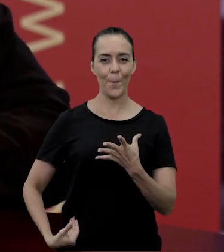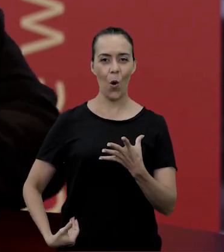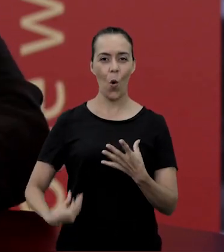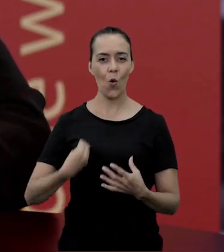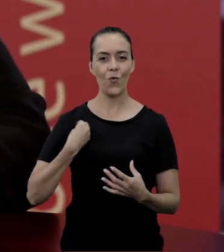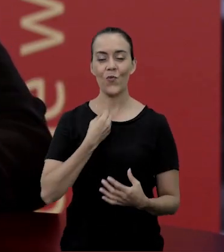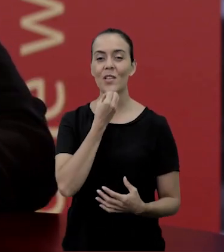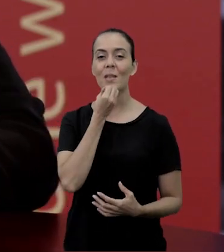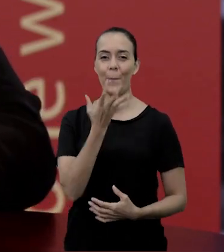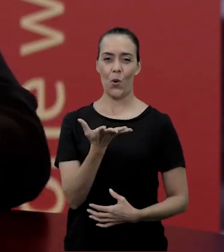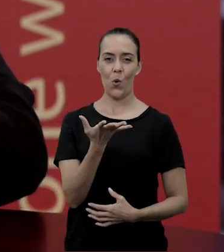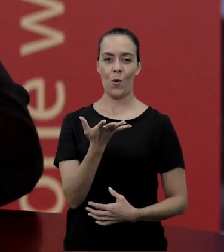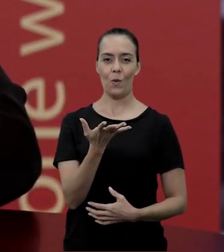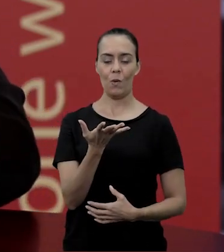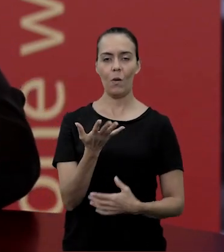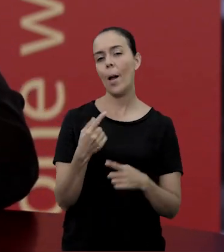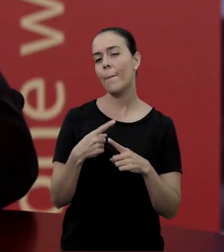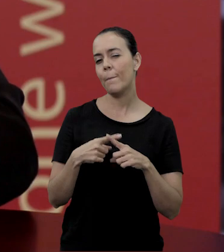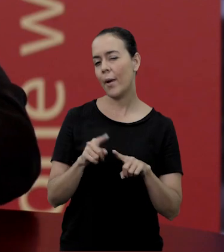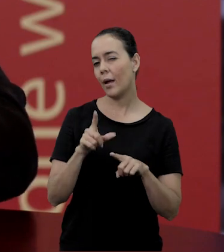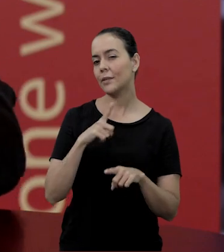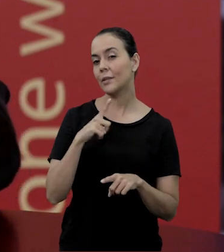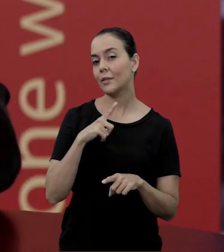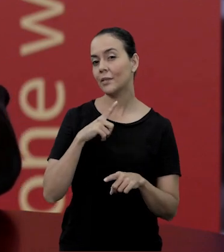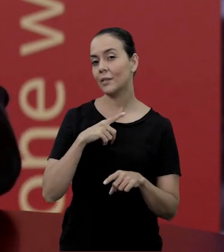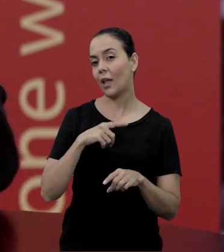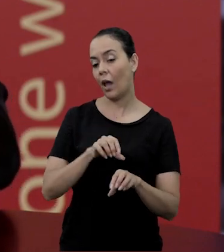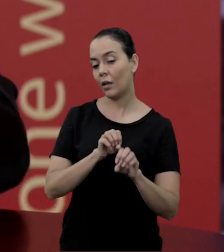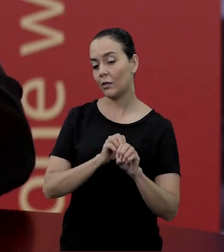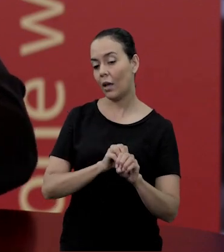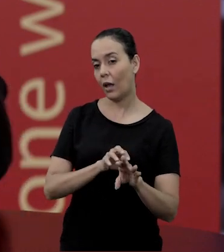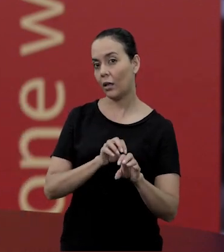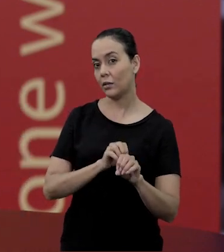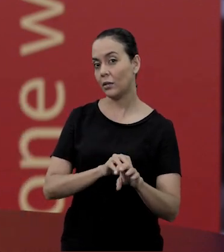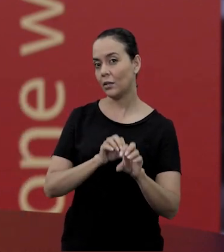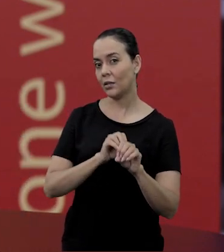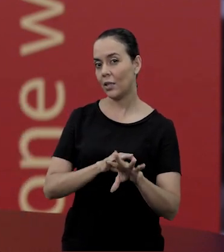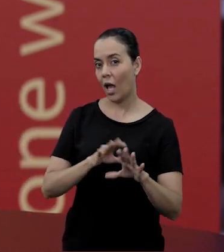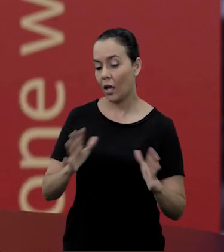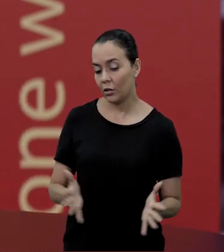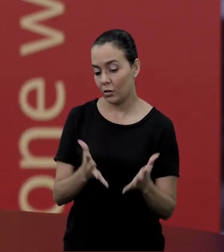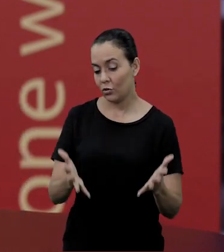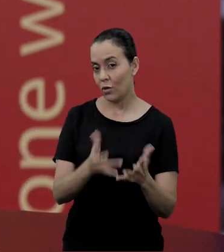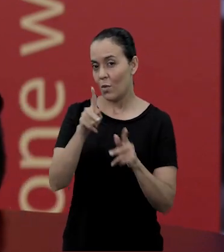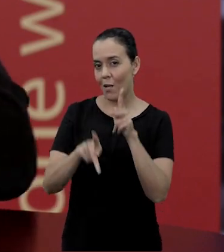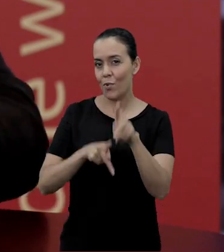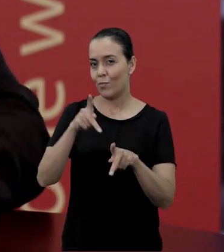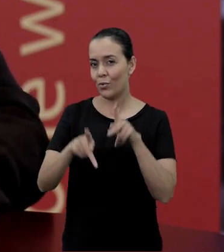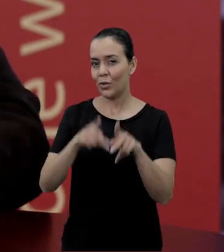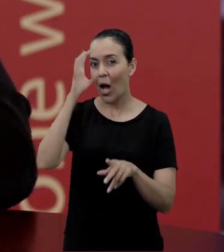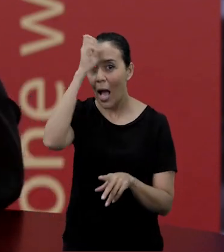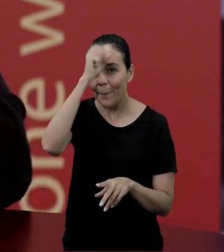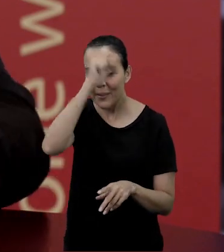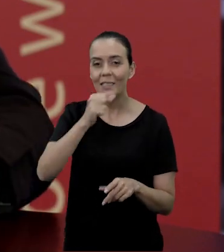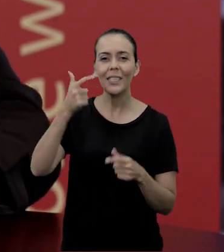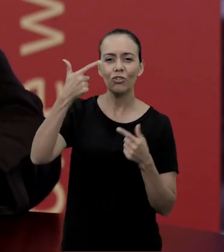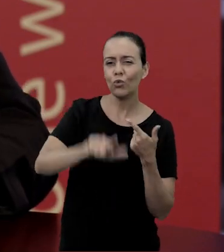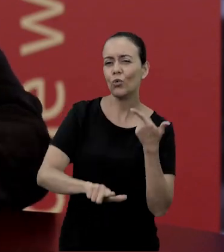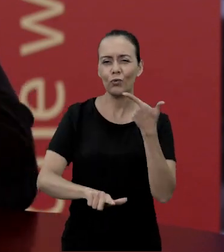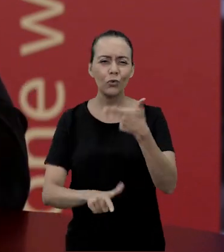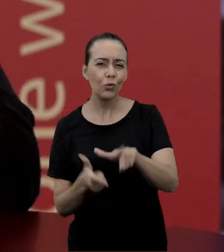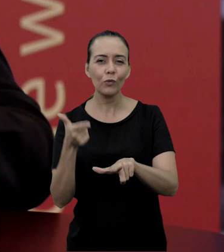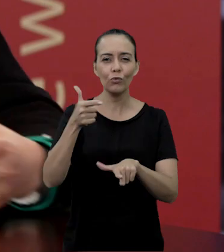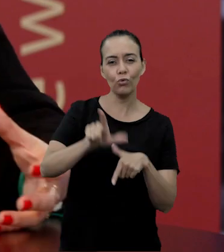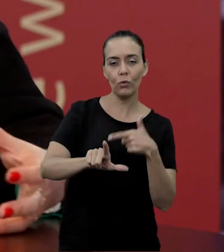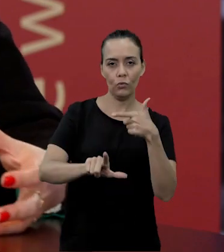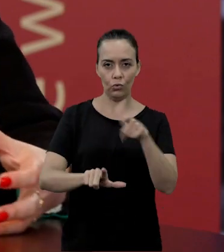um bom governo, ele está pautado nessa educação de colocar e estimular ao povo a aprender, a reaprender,